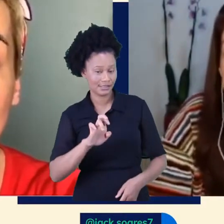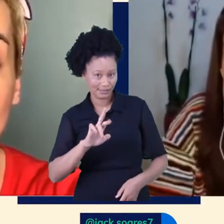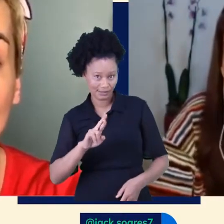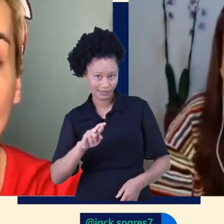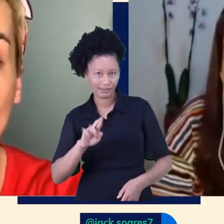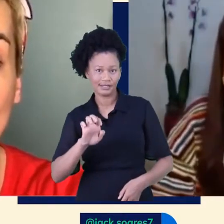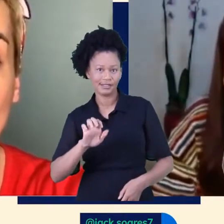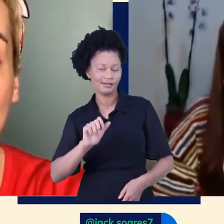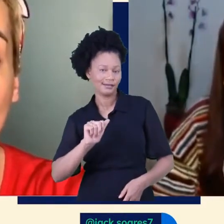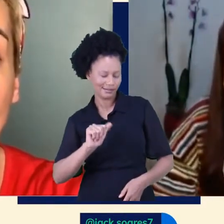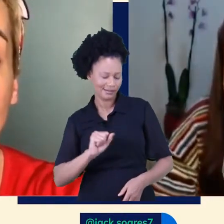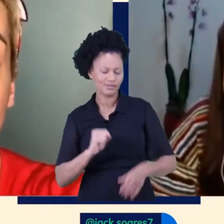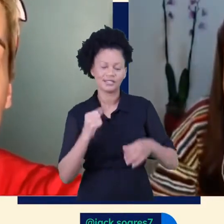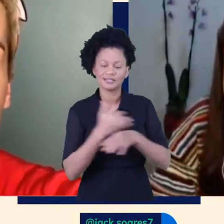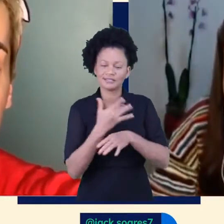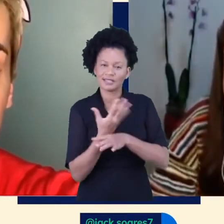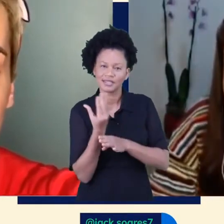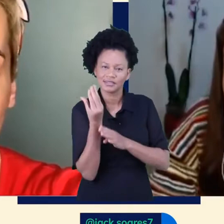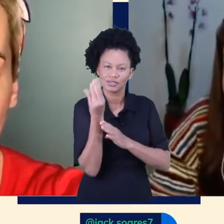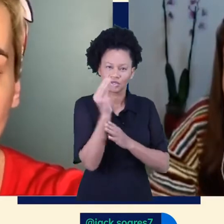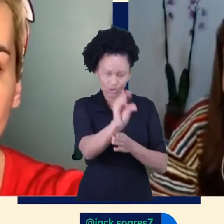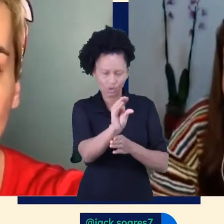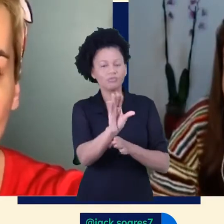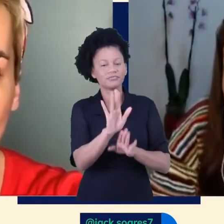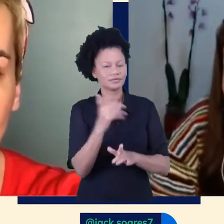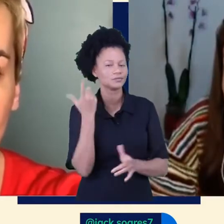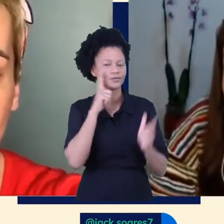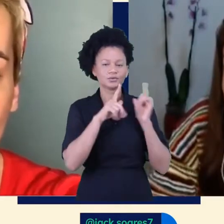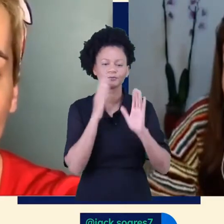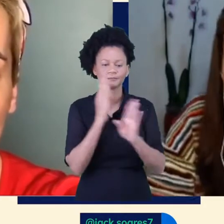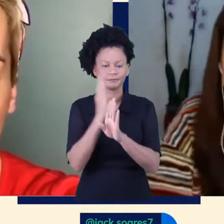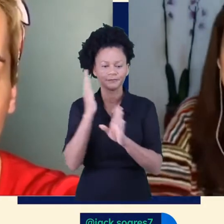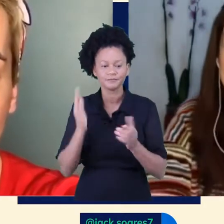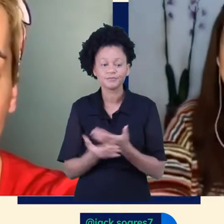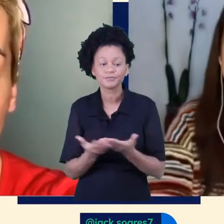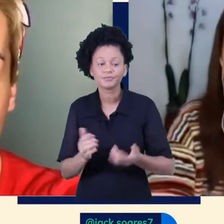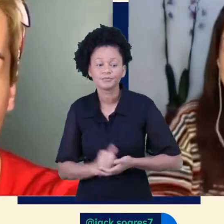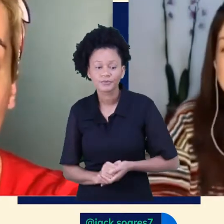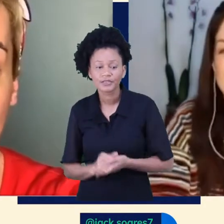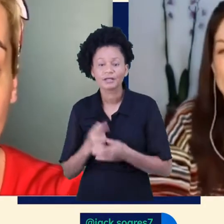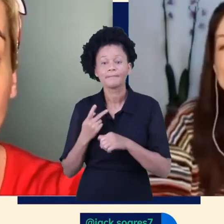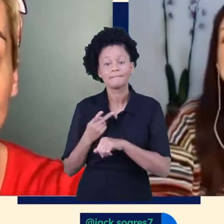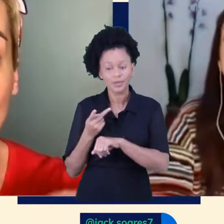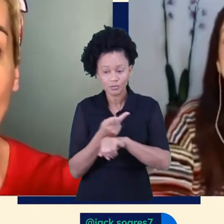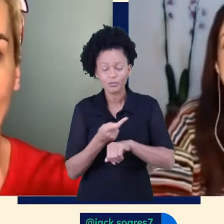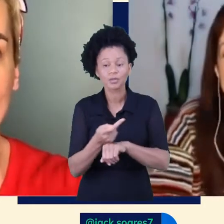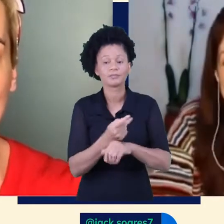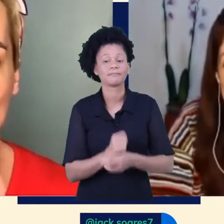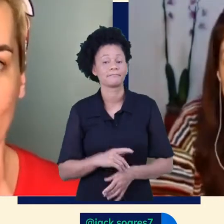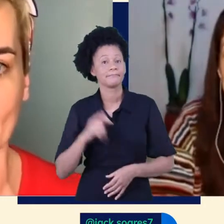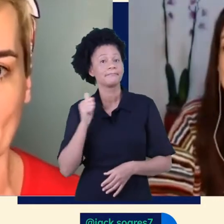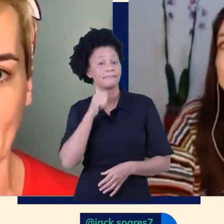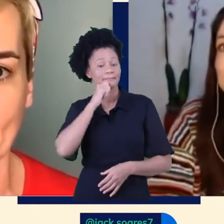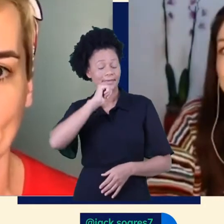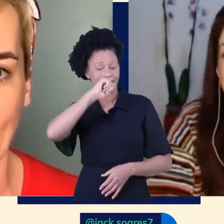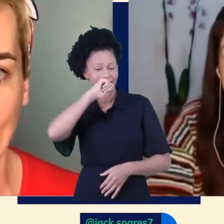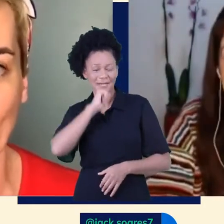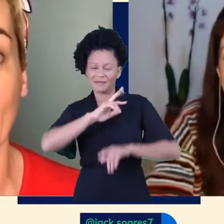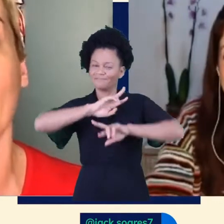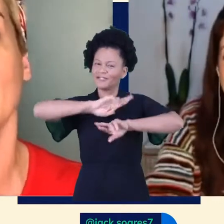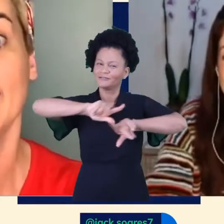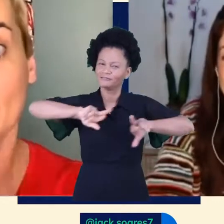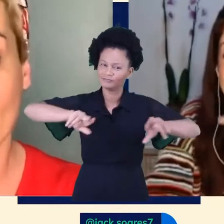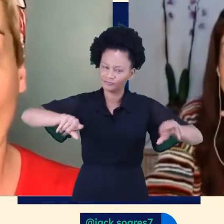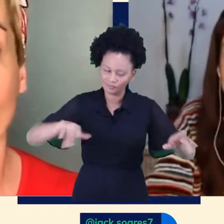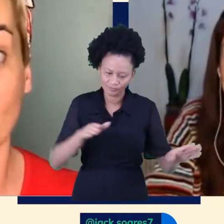com dando a S no dica final. de procurar o grupo Mães pela Diversidade, que tem muita orientação e conversa e médicos. Isso. Então, já fica essa dica também,